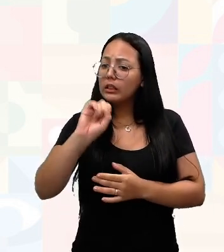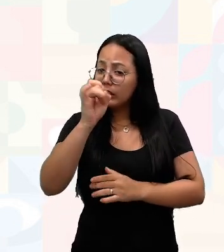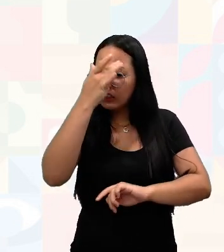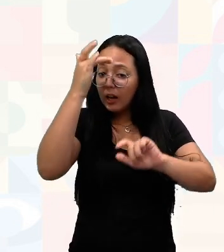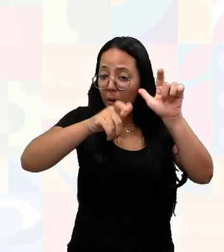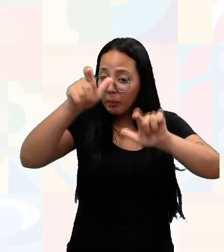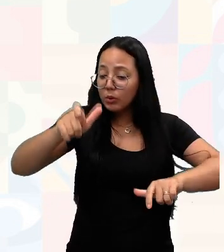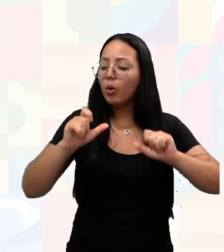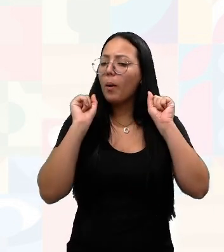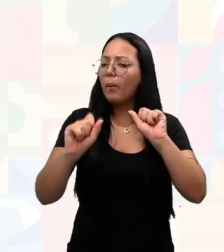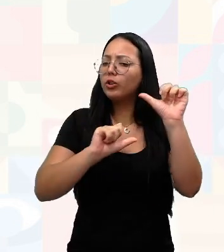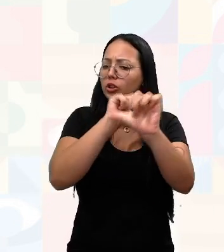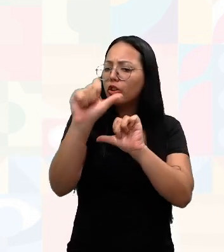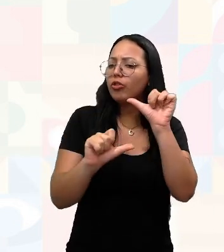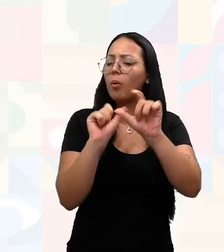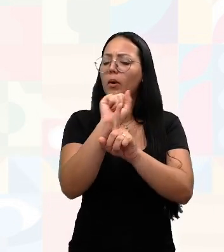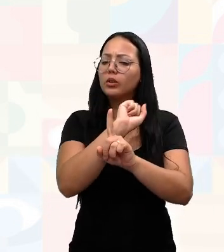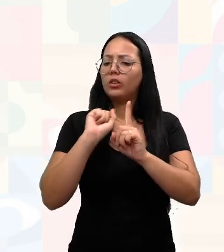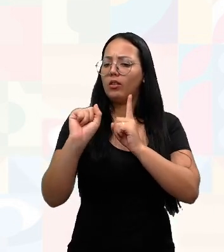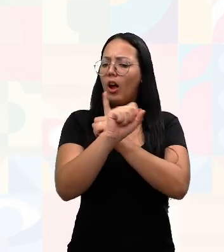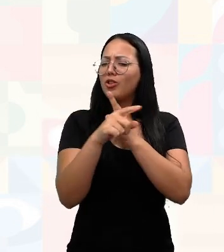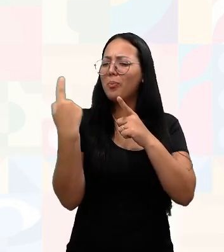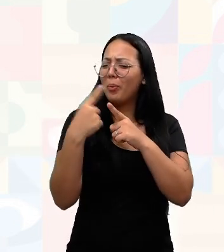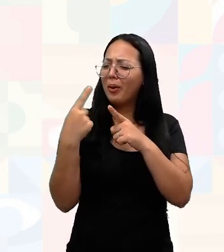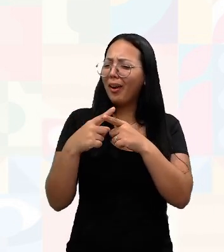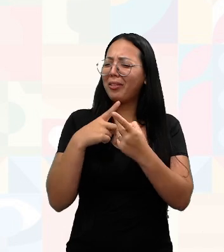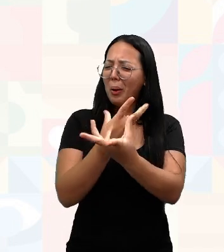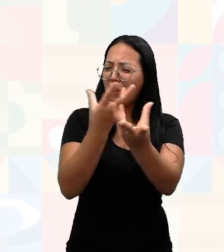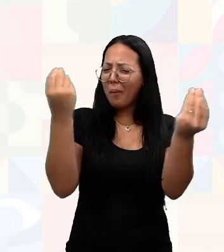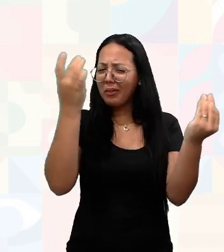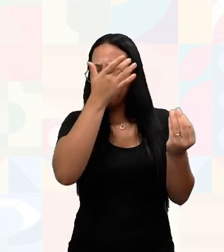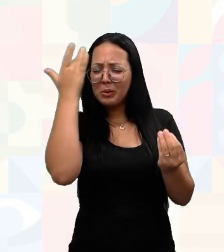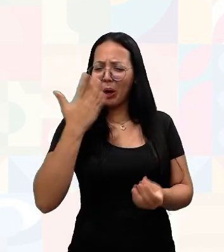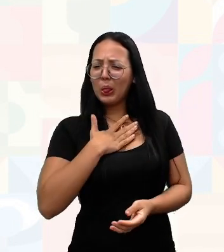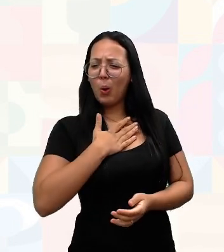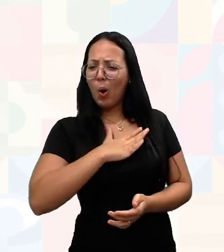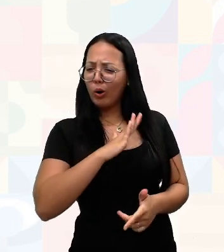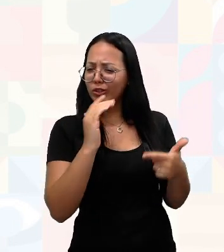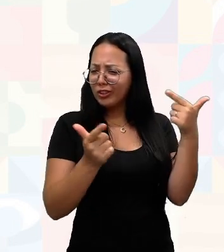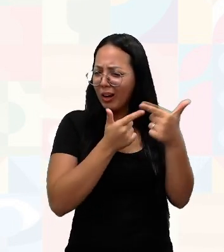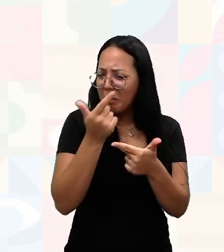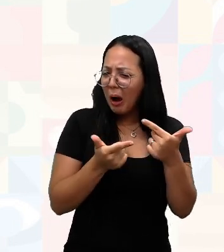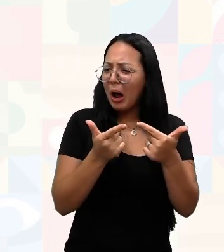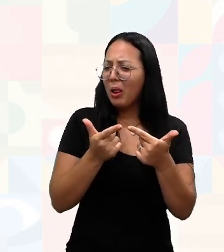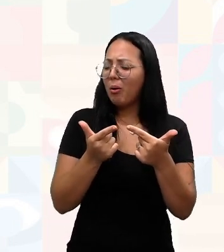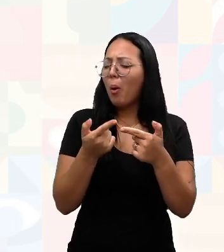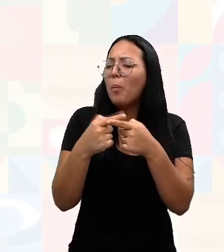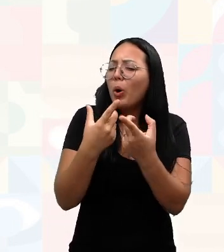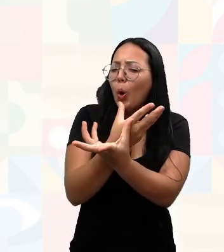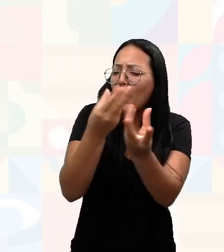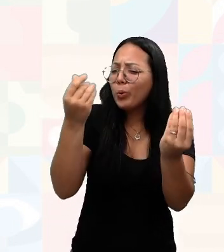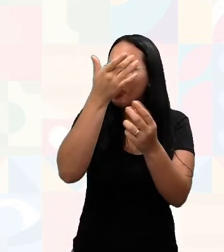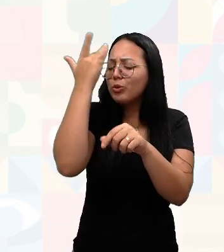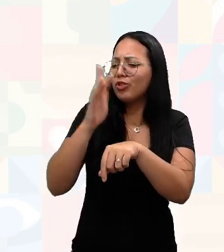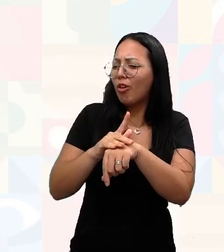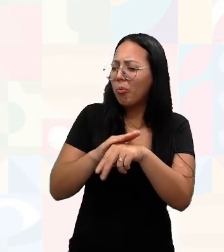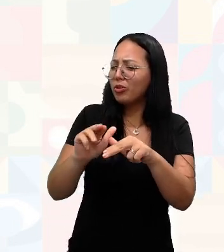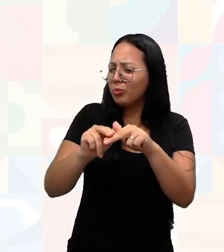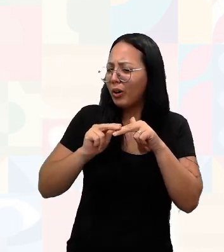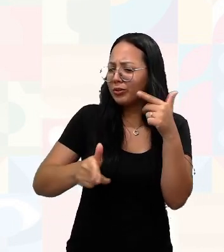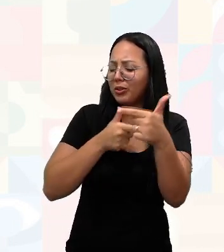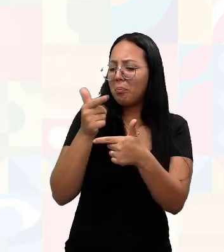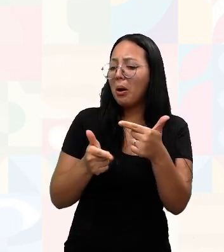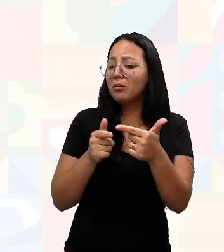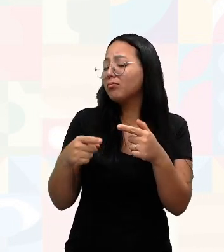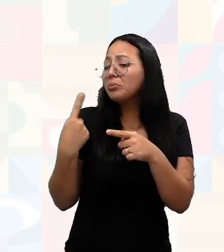a sociedade, por que é que vemos tanta gente insatisfeita com seus empregos? Por que é que tanta gente adoece por conta dele? Por que é